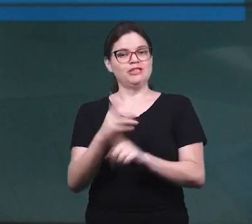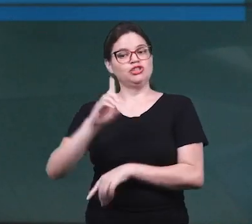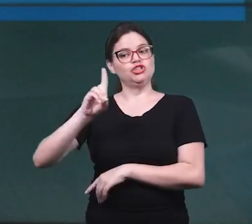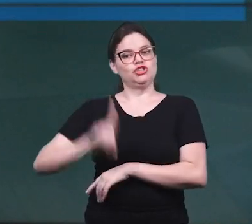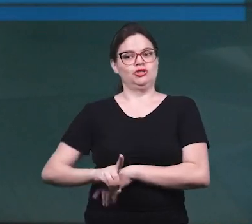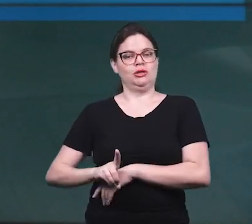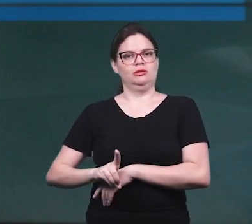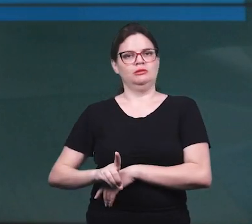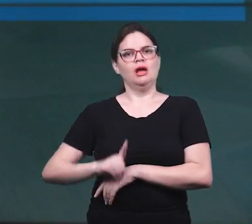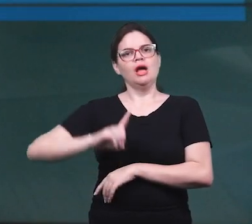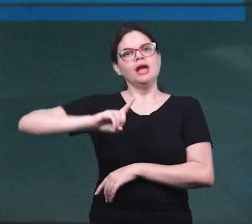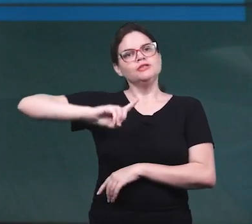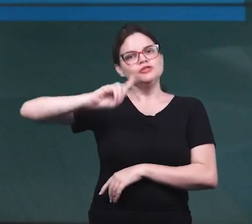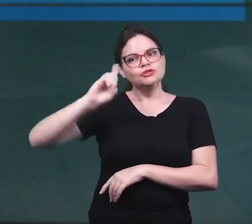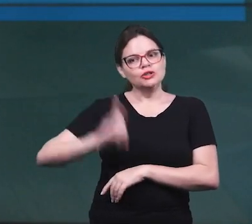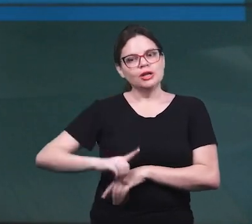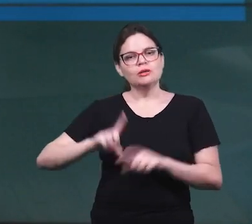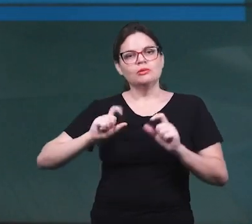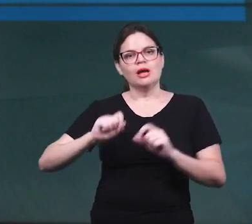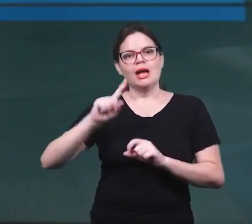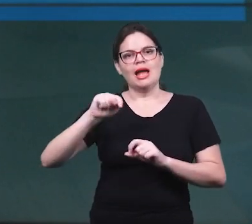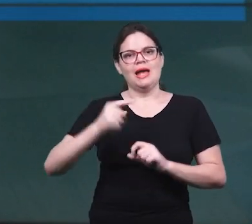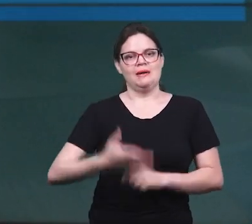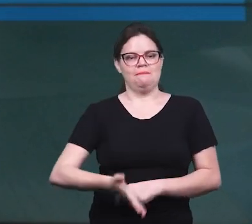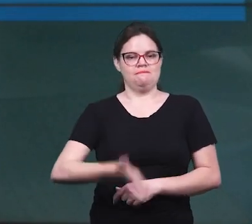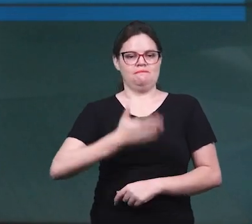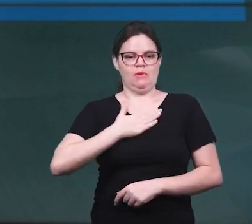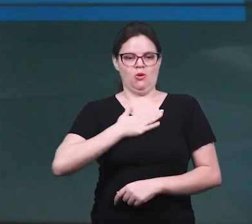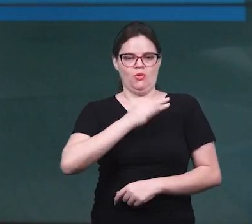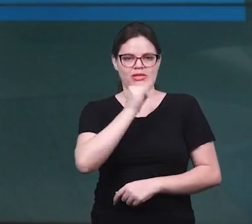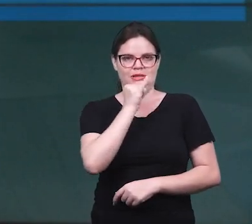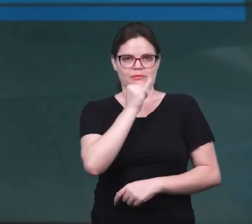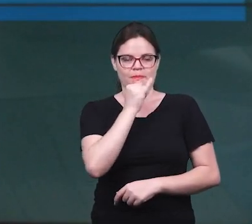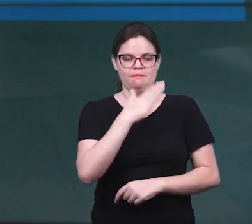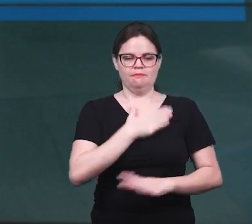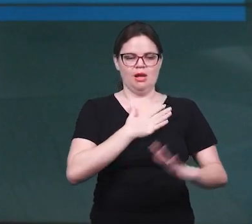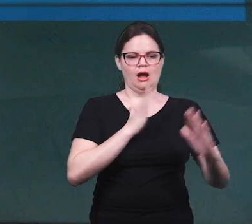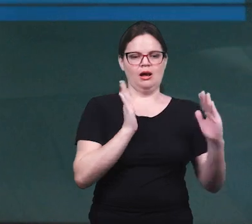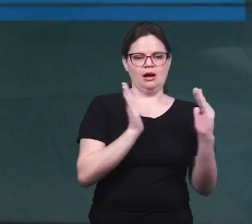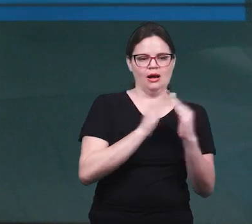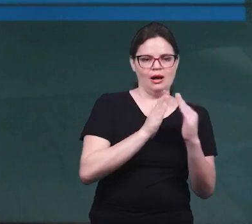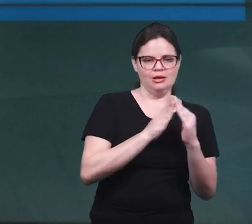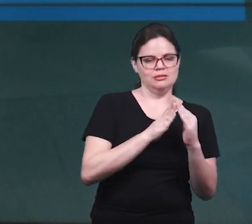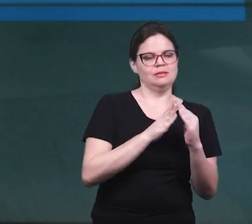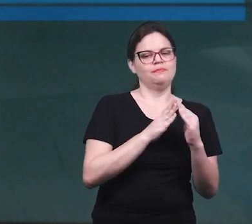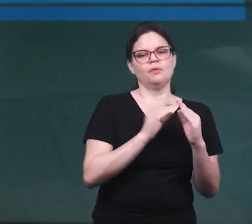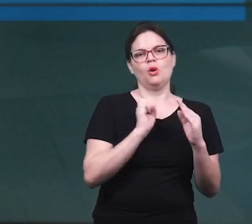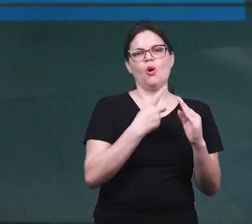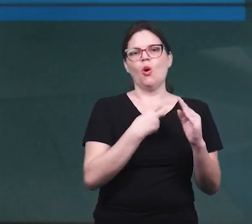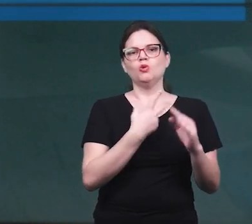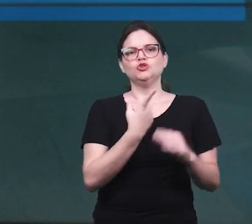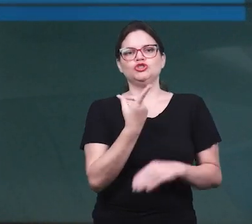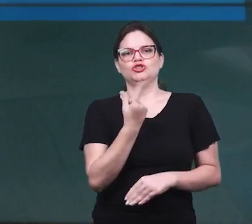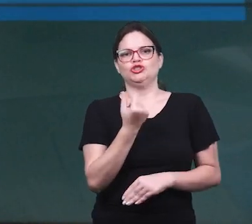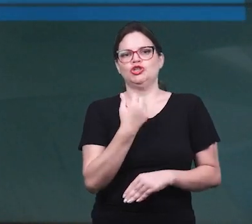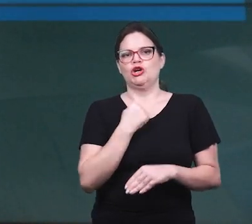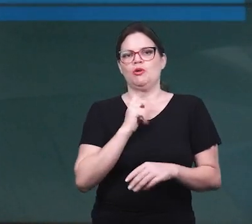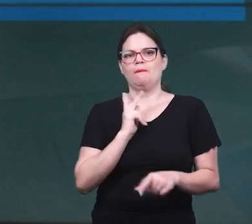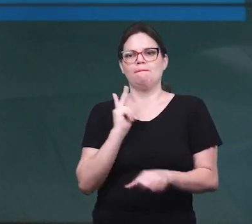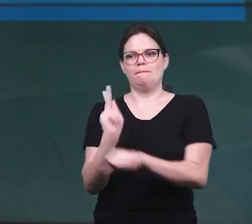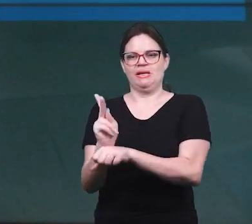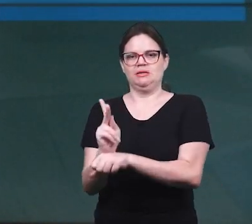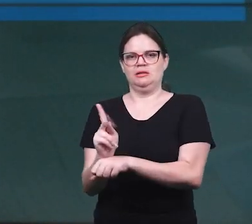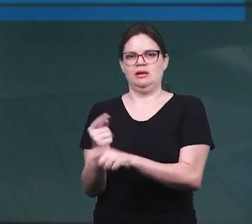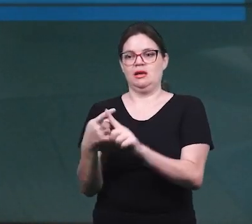sua, mas está em posse de terceiro. Um dinheiro que você emprestou para alguém, alguma coisa que